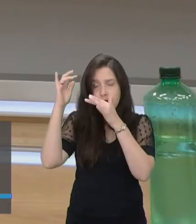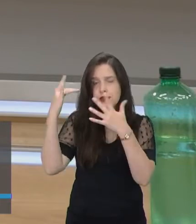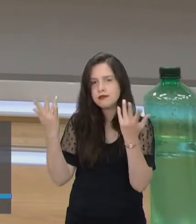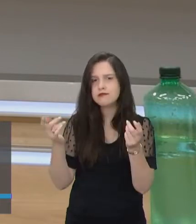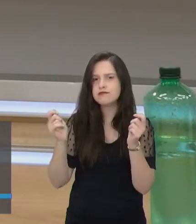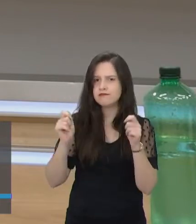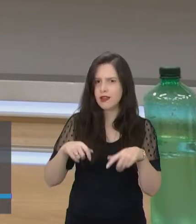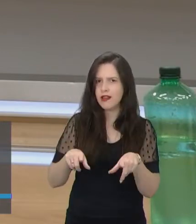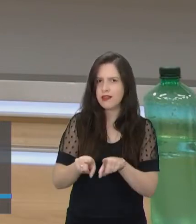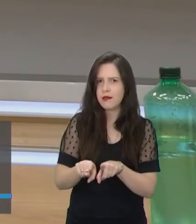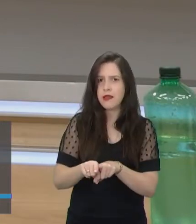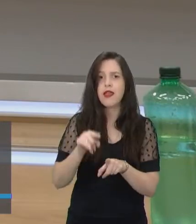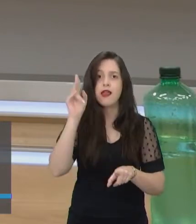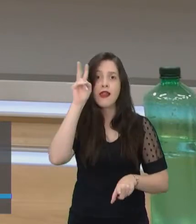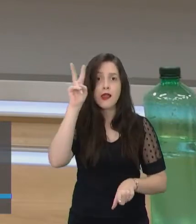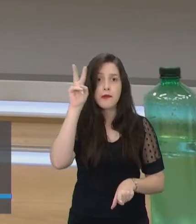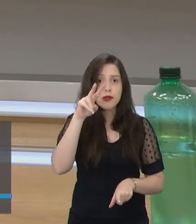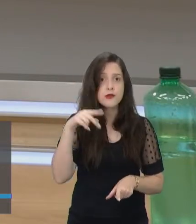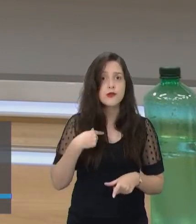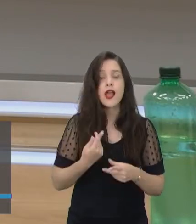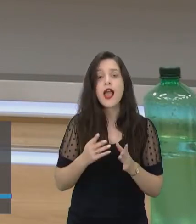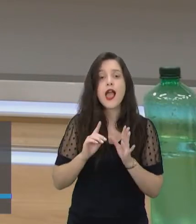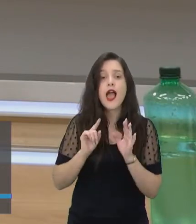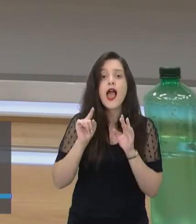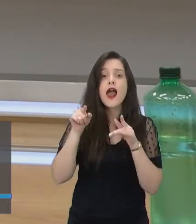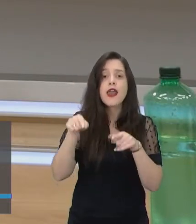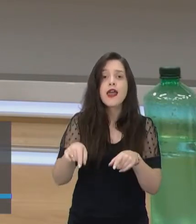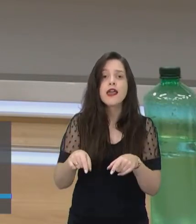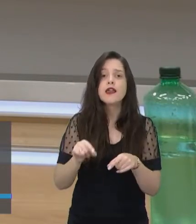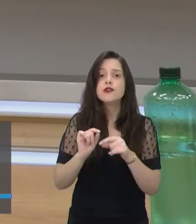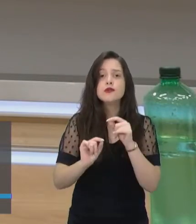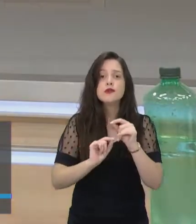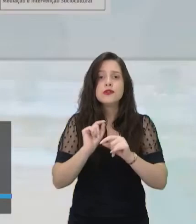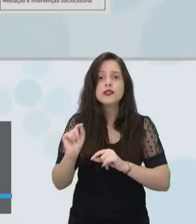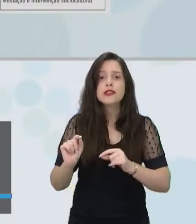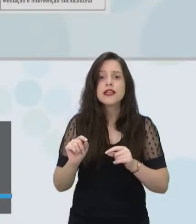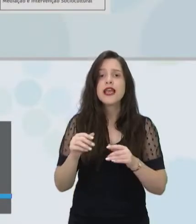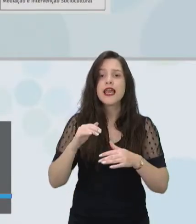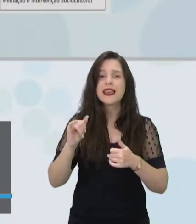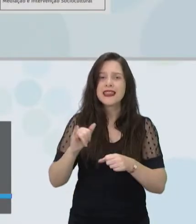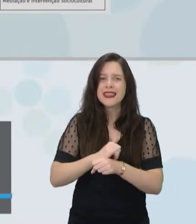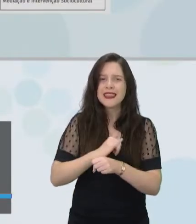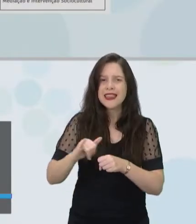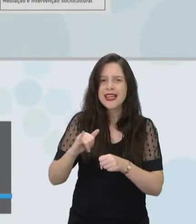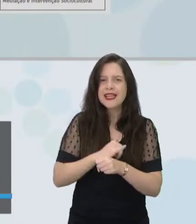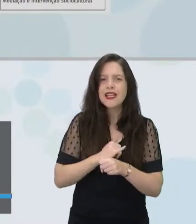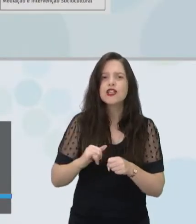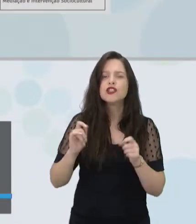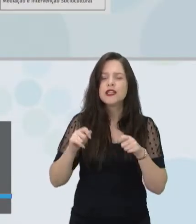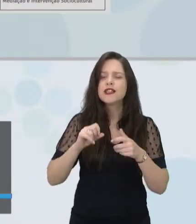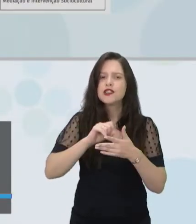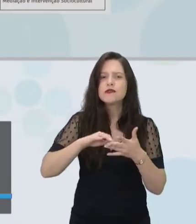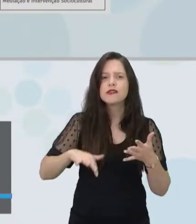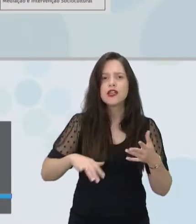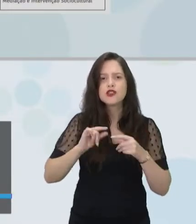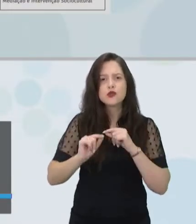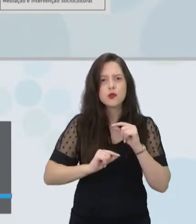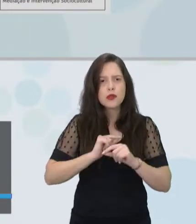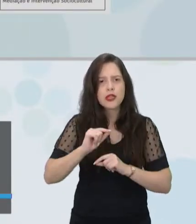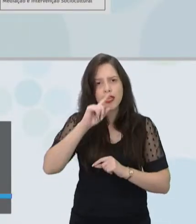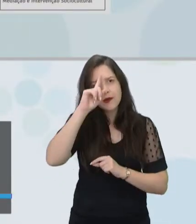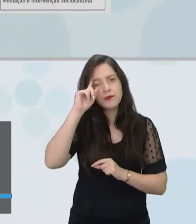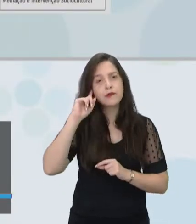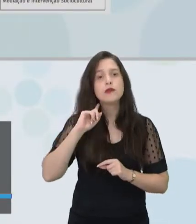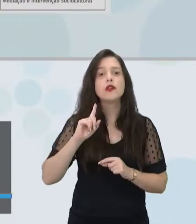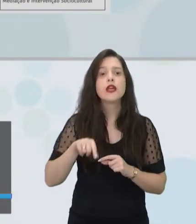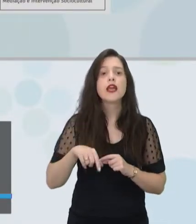bom, lembrando aqui, a gente está com o eixo, a estratégia principal que a gente vai utilizar nessa atividade é a 07. Eu